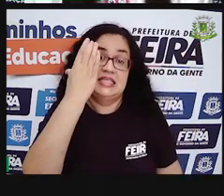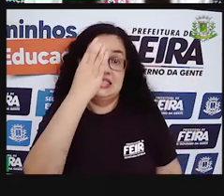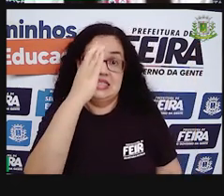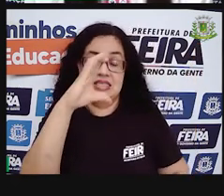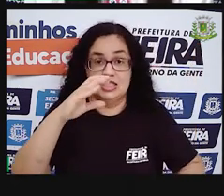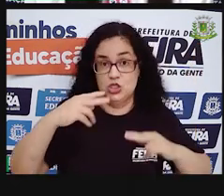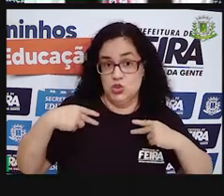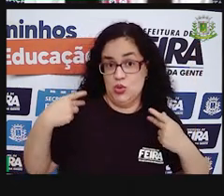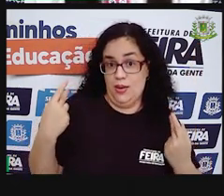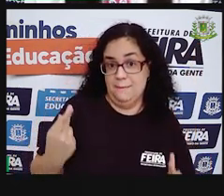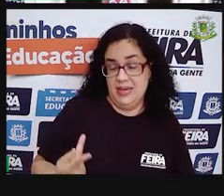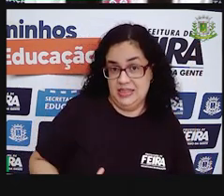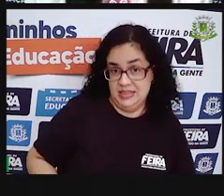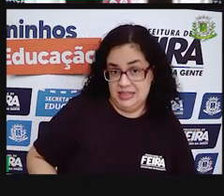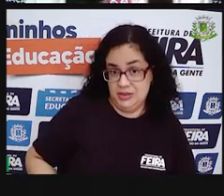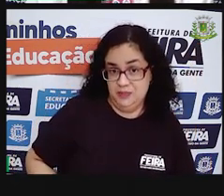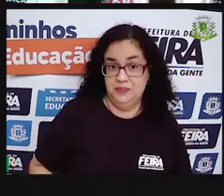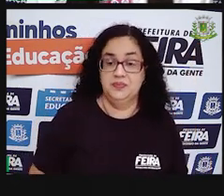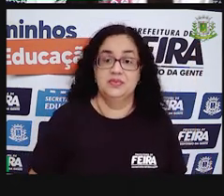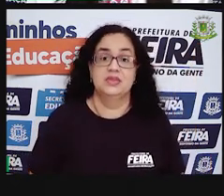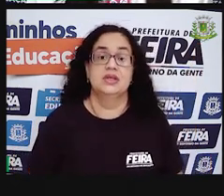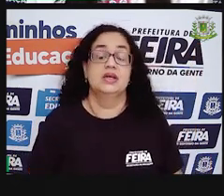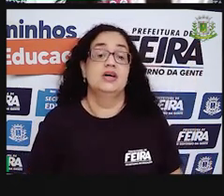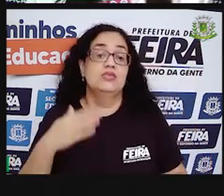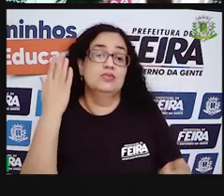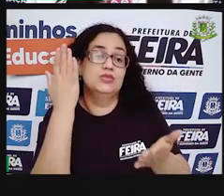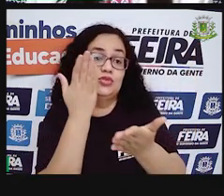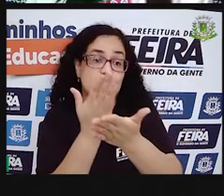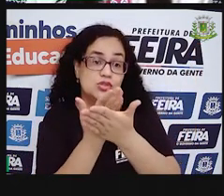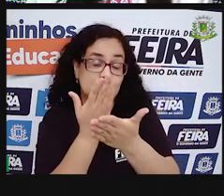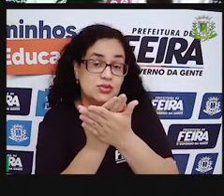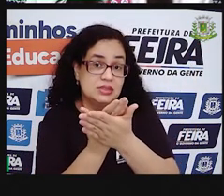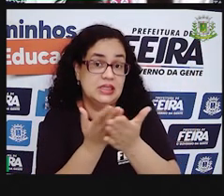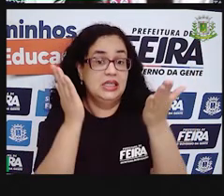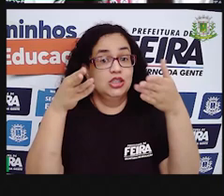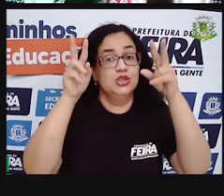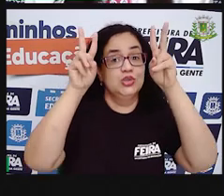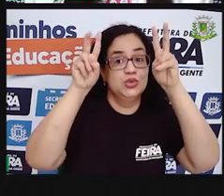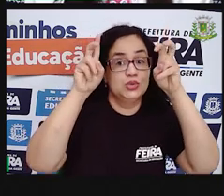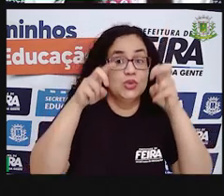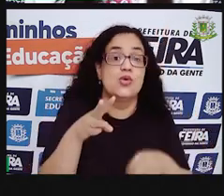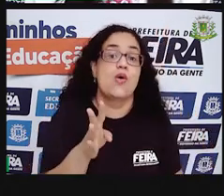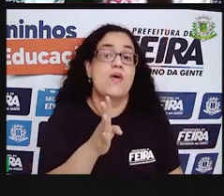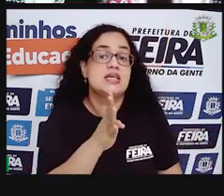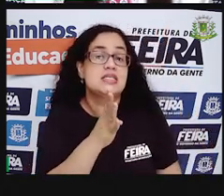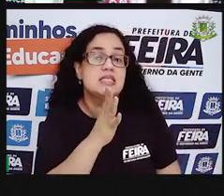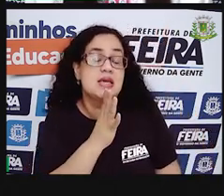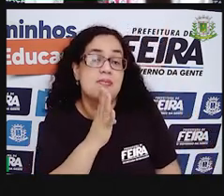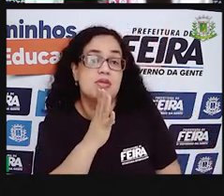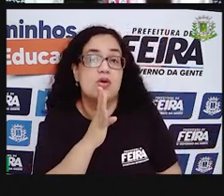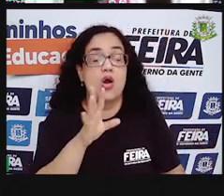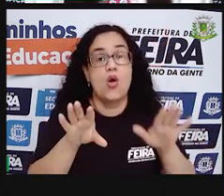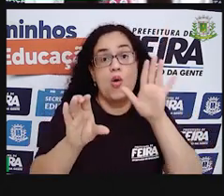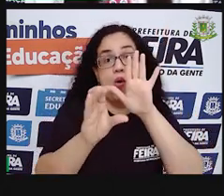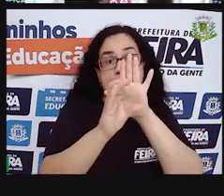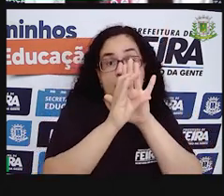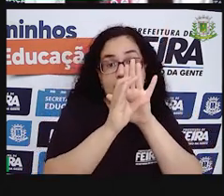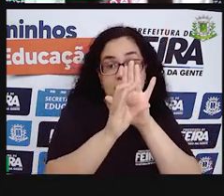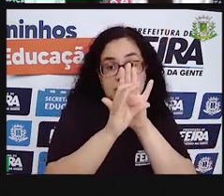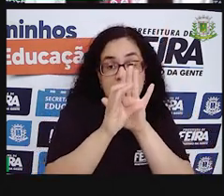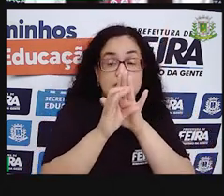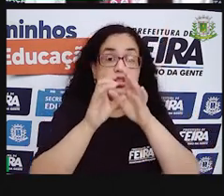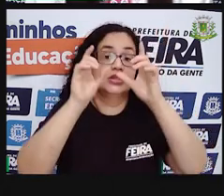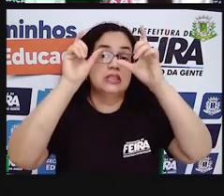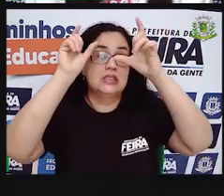ciências humanas e nós vamos estudar sobre conhecendo as comunidades que